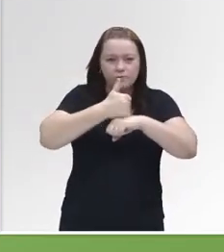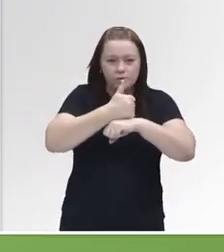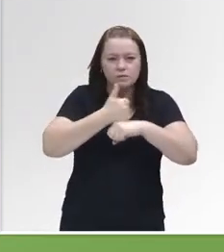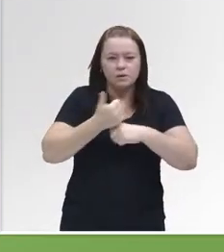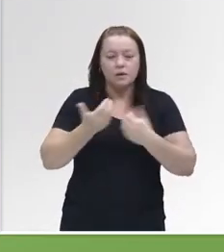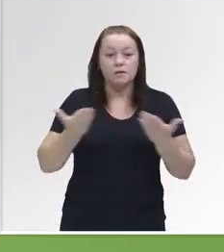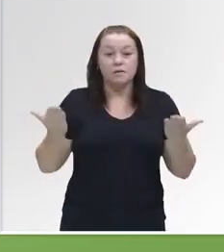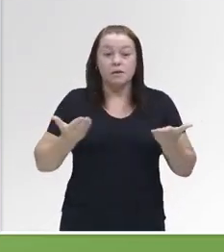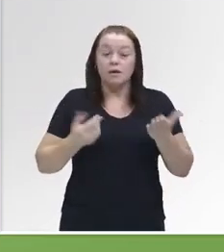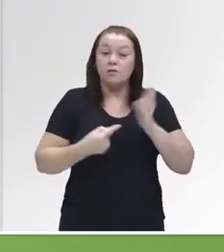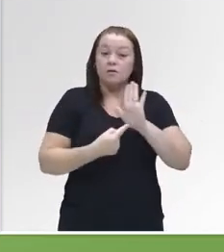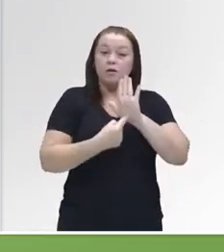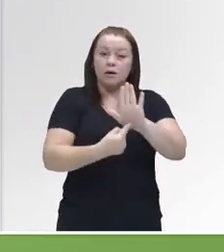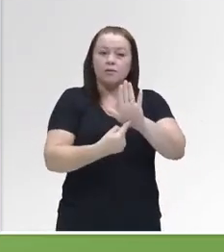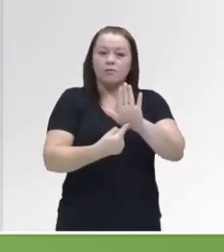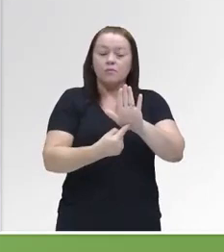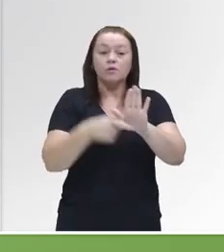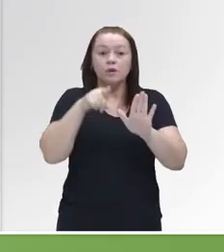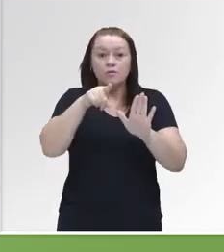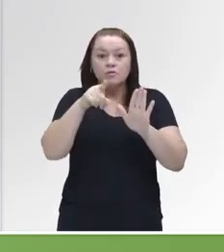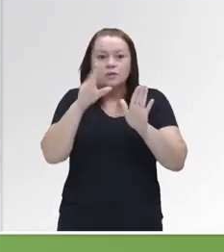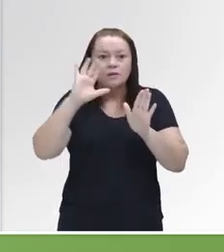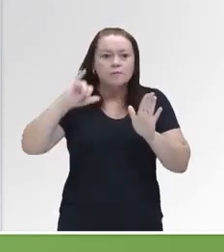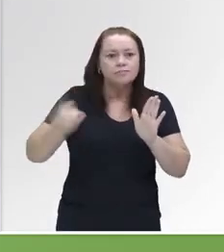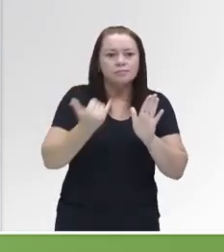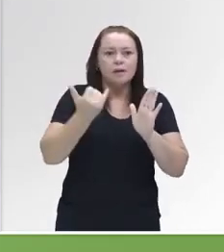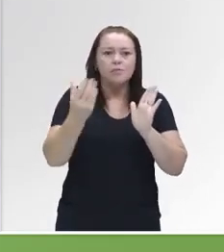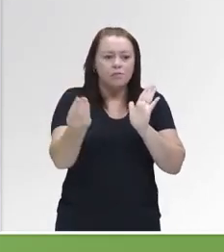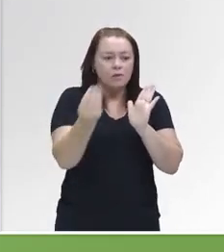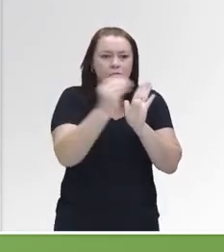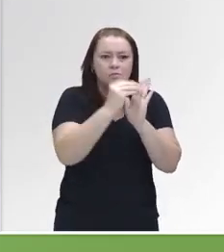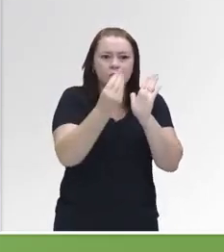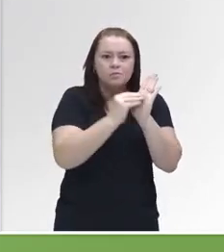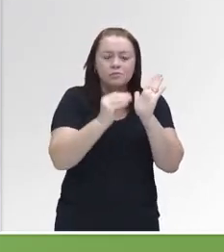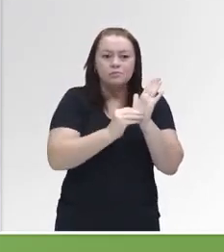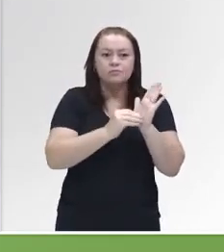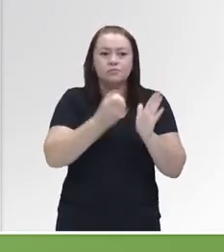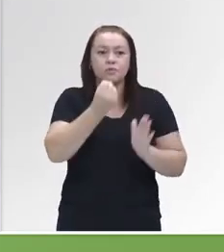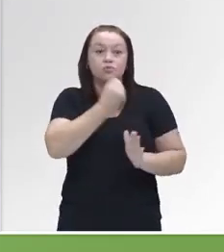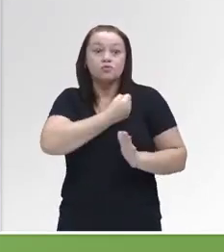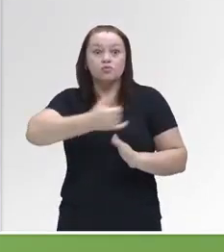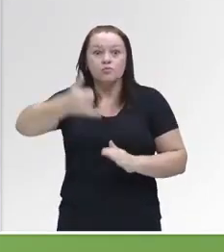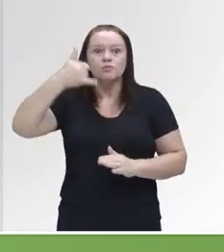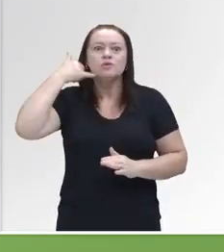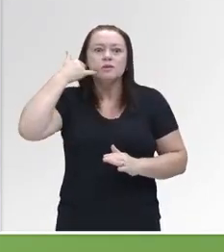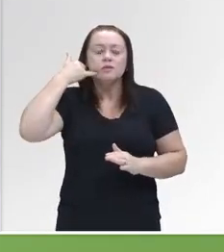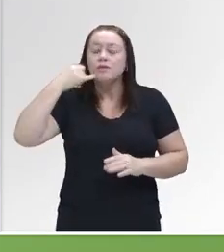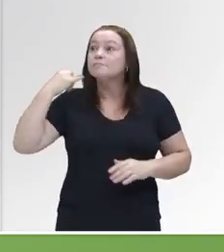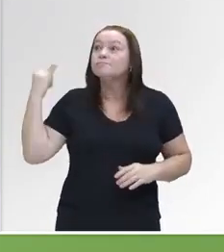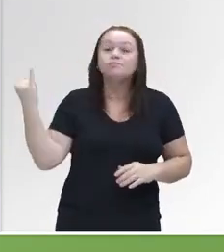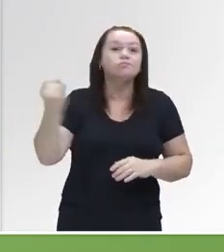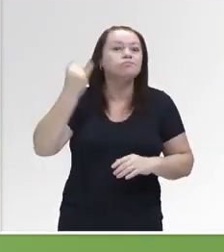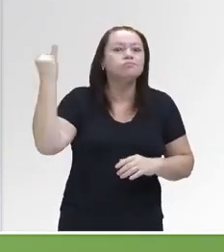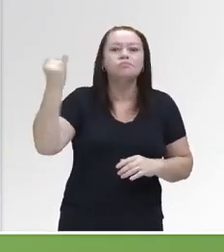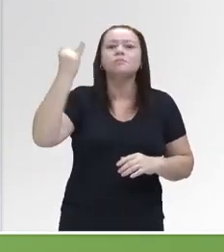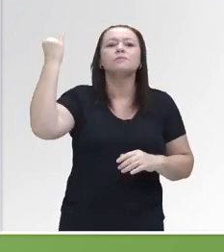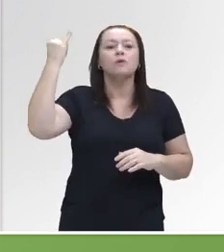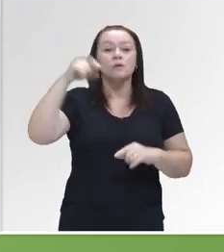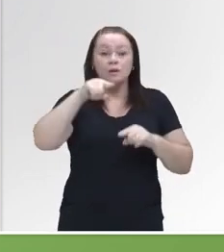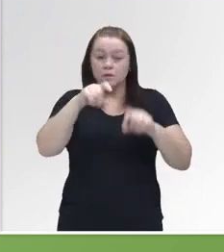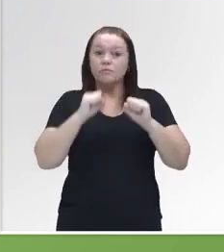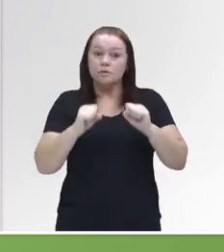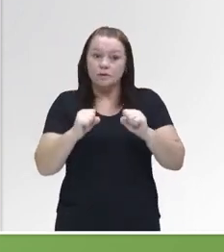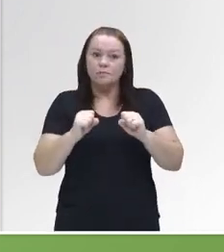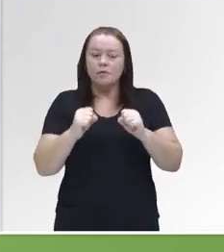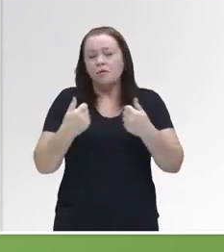para vocês, e anotem, crianças, isso é muito importante. Telefones importantíssimos, né? Aqui